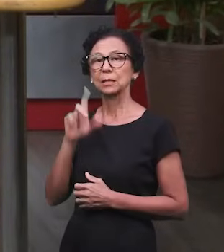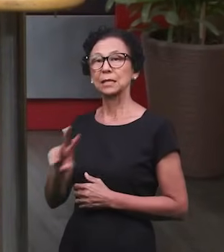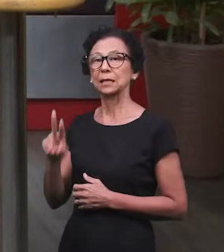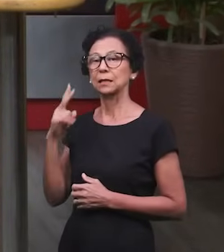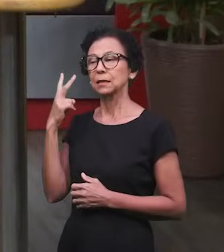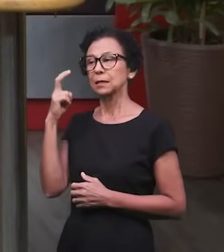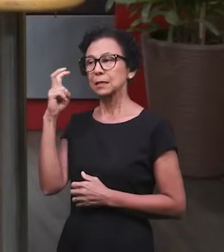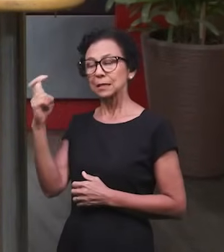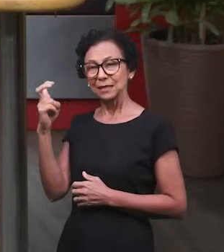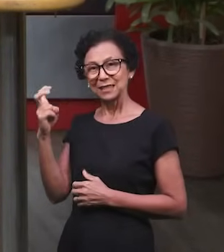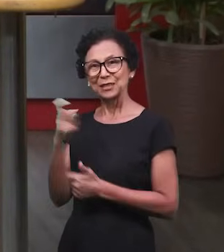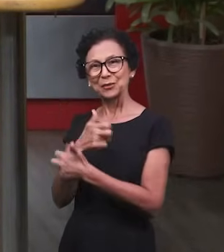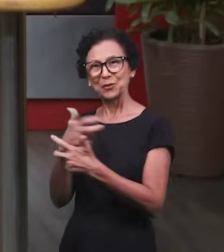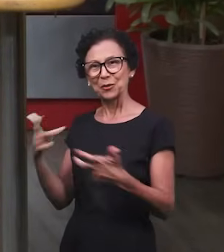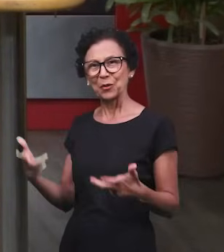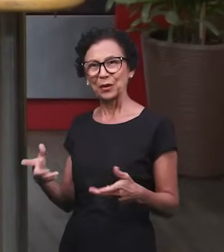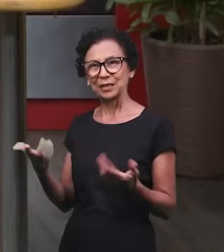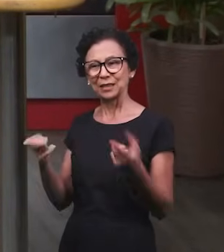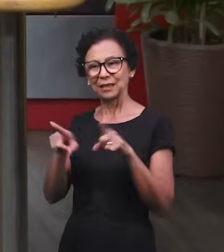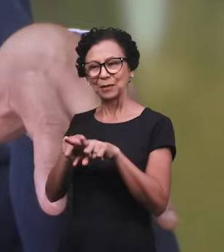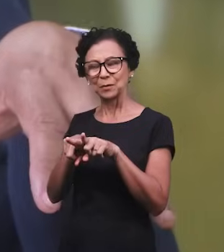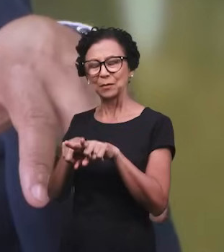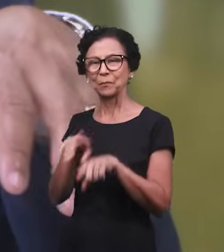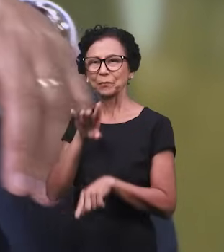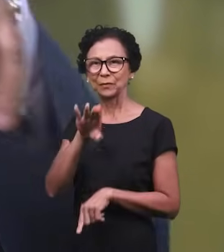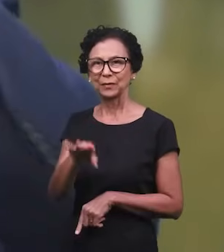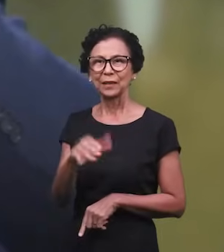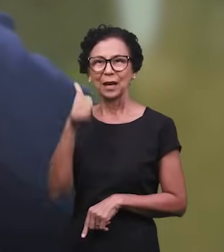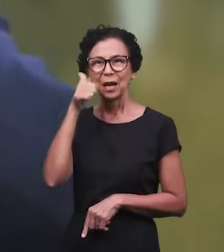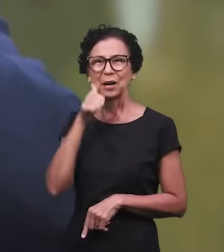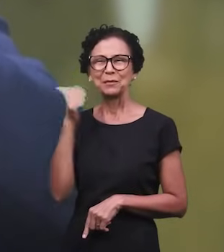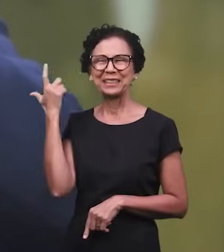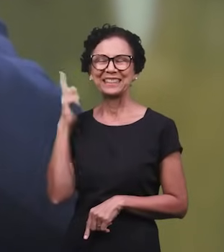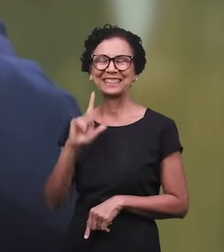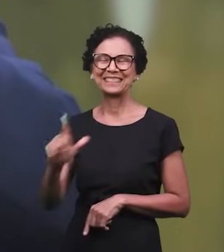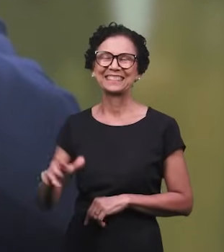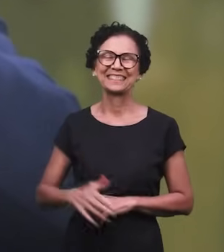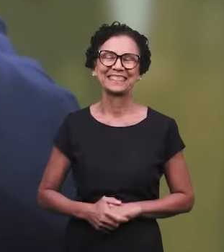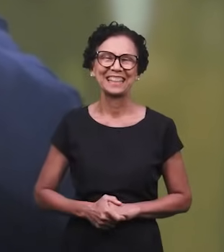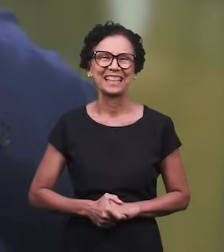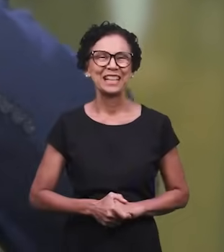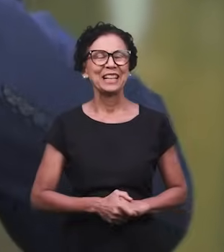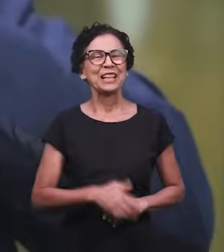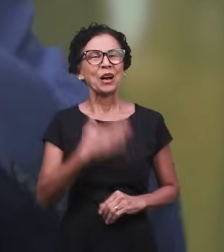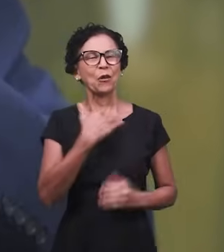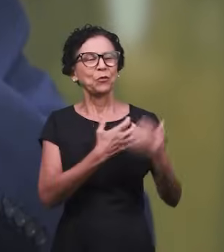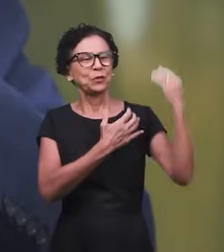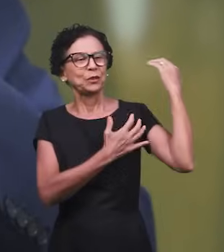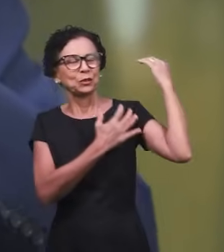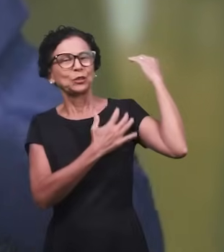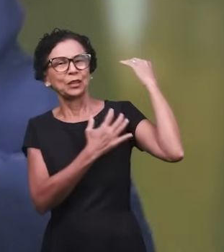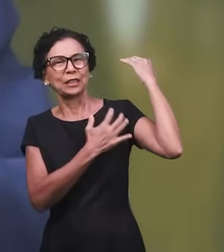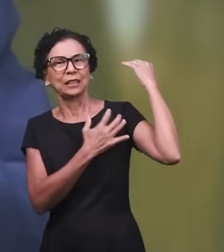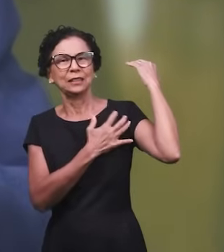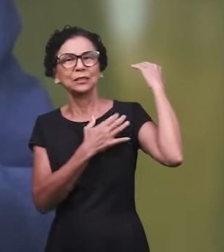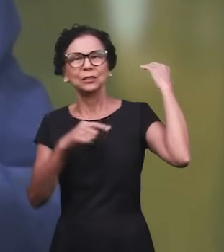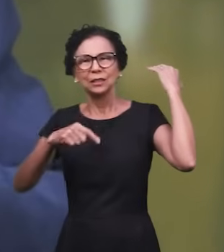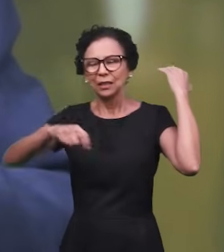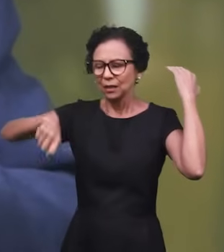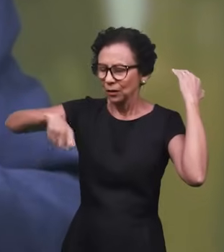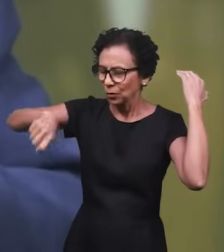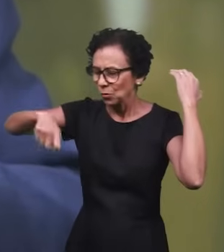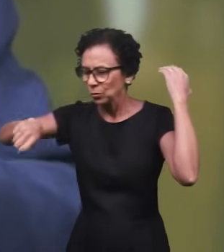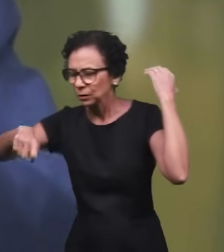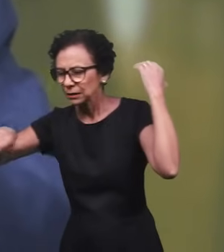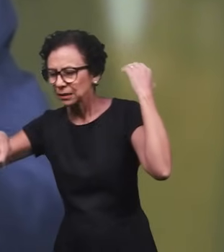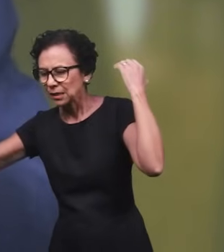consegue olhar uma criança tá chorando olhar uma panela no fogo olhar o que o marido tá falando celular e ainda falar no celular dela